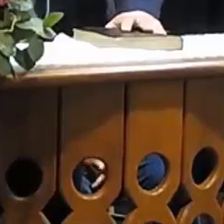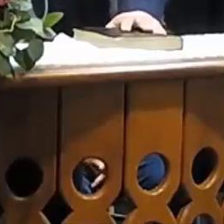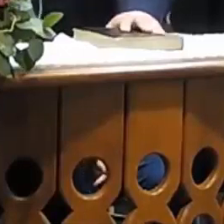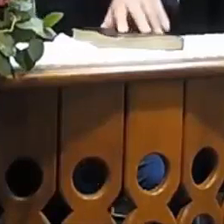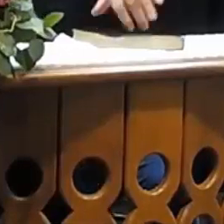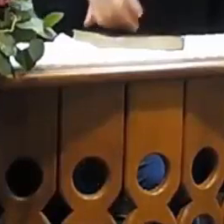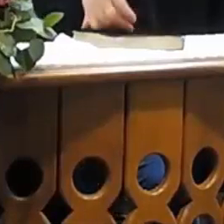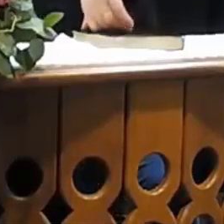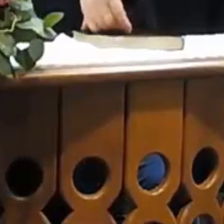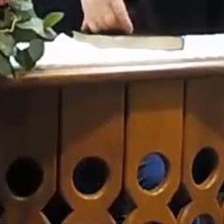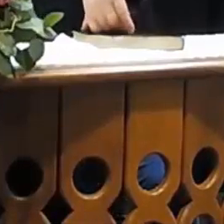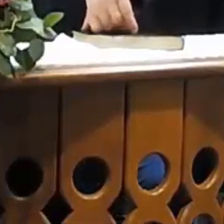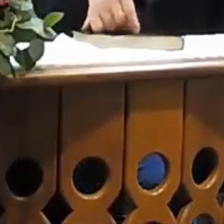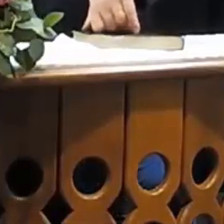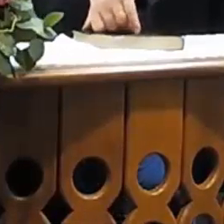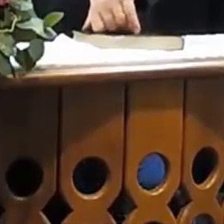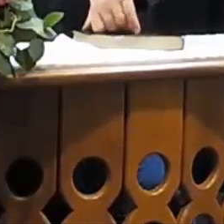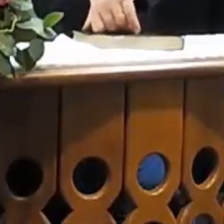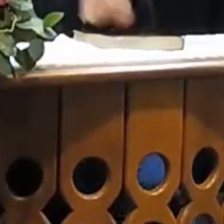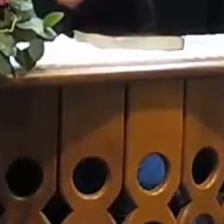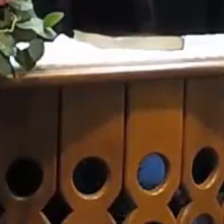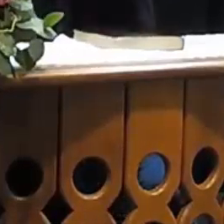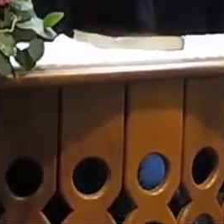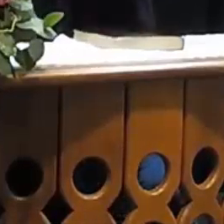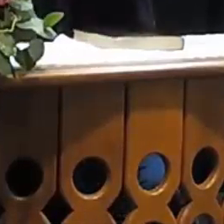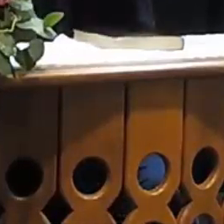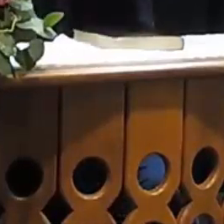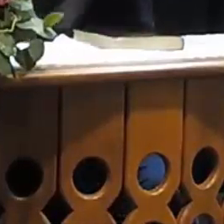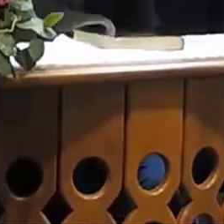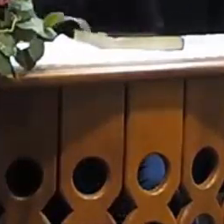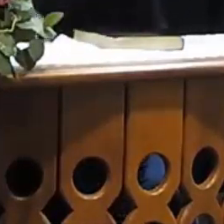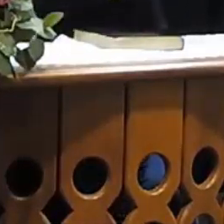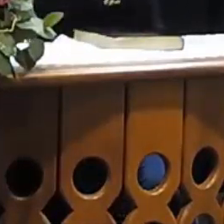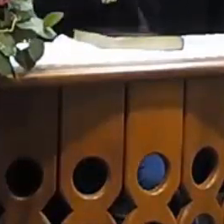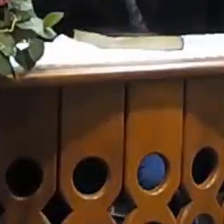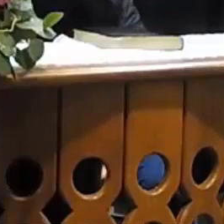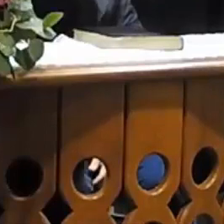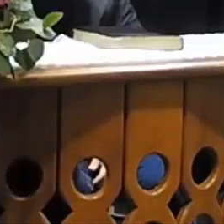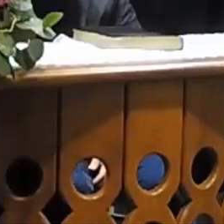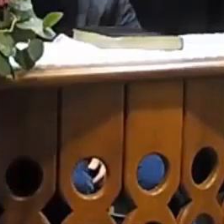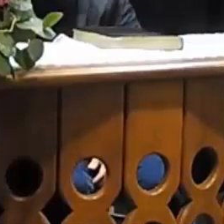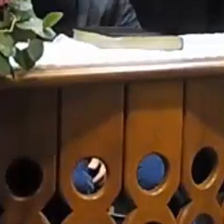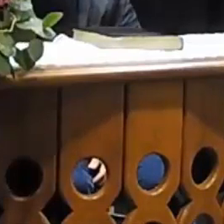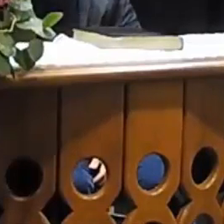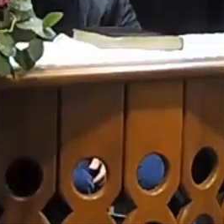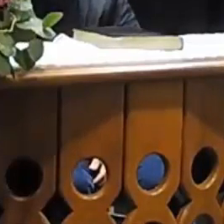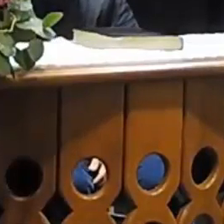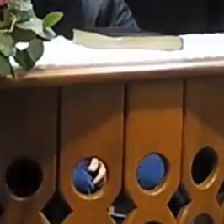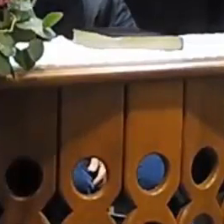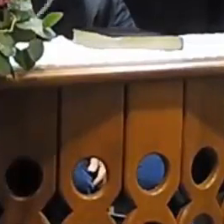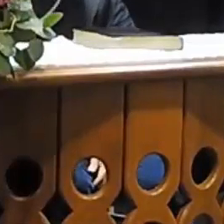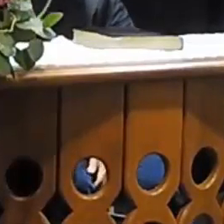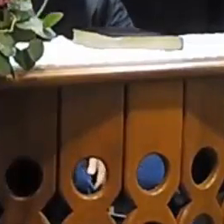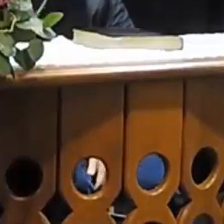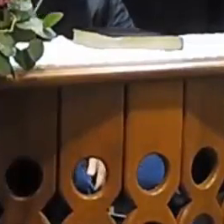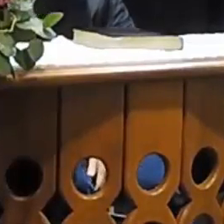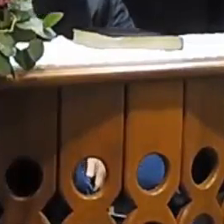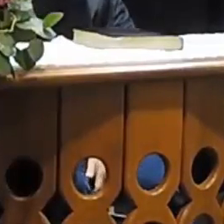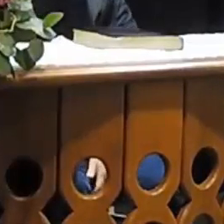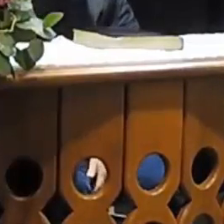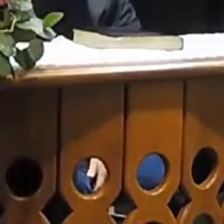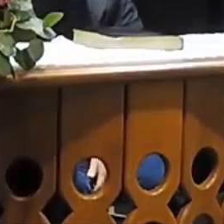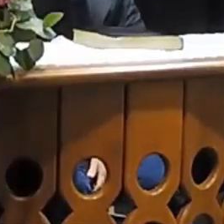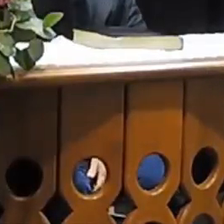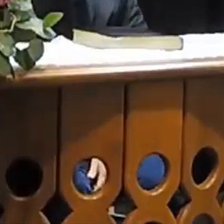Pode avisar. Os irmãos deverão deixar os aparelhos e os crachás logo na saída. Alguém vai ficar recolhendo ali.